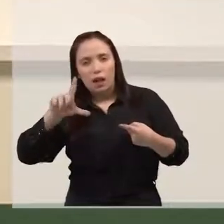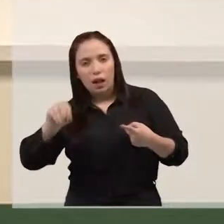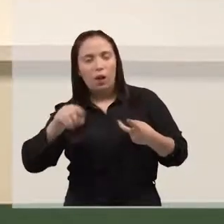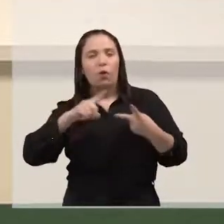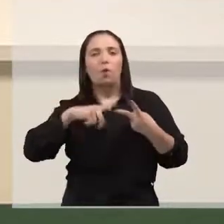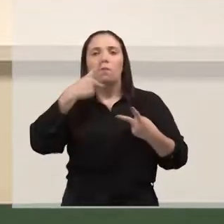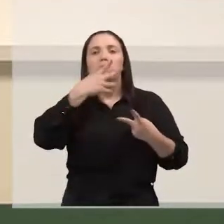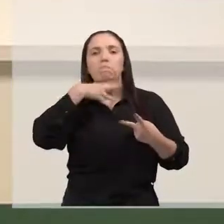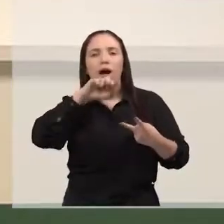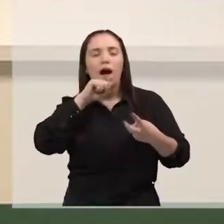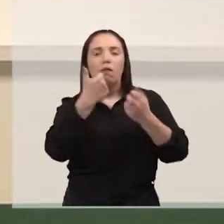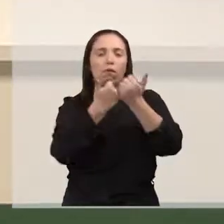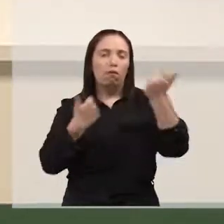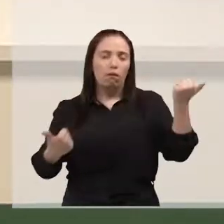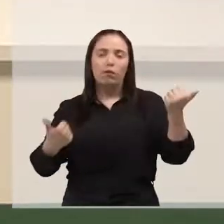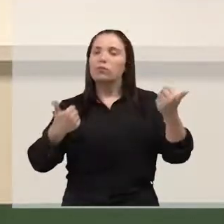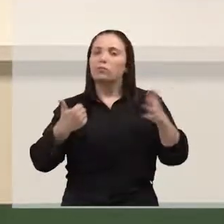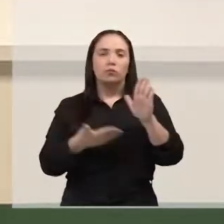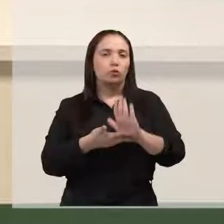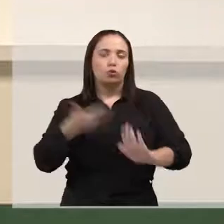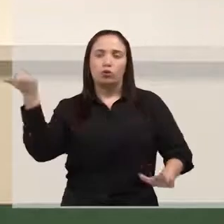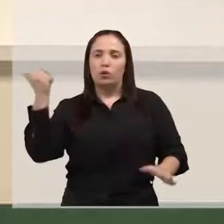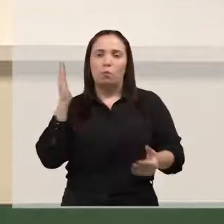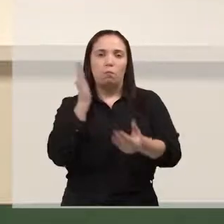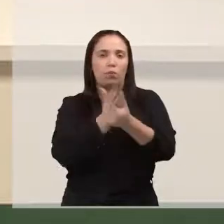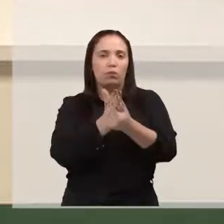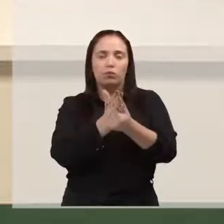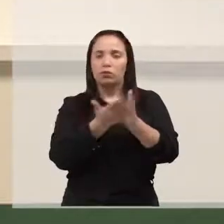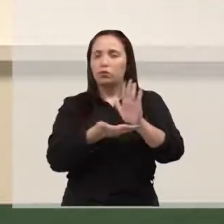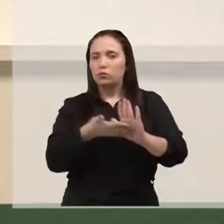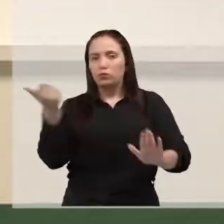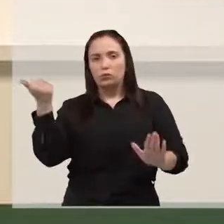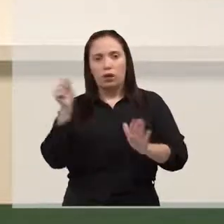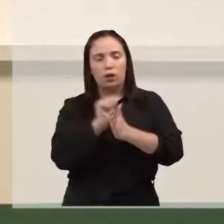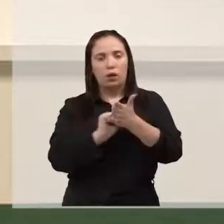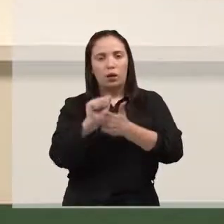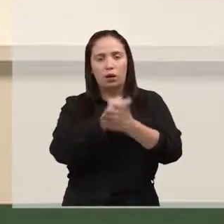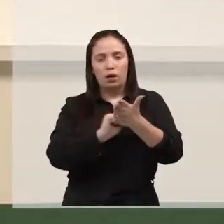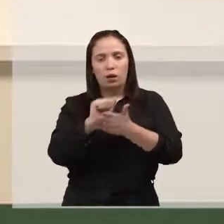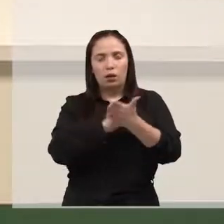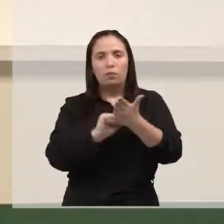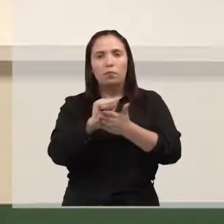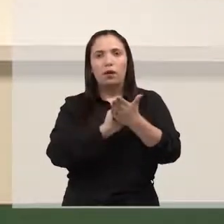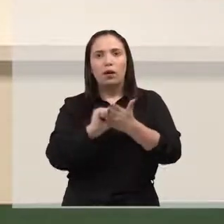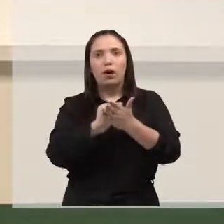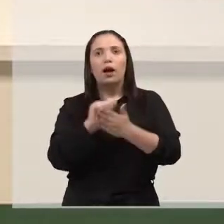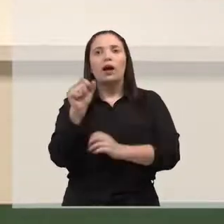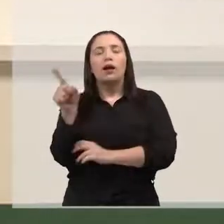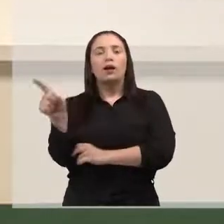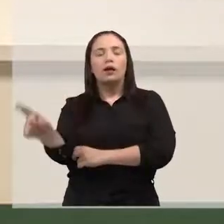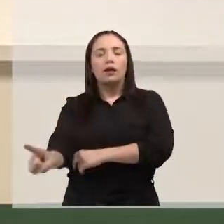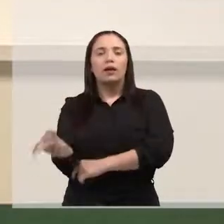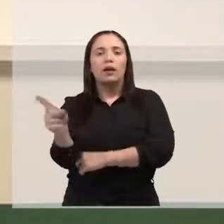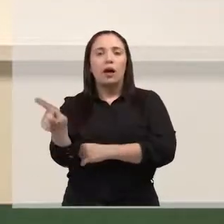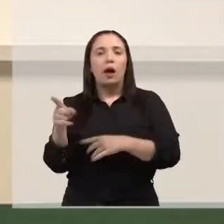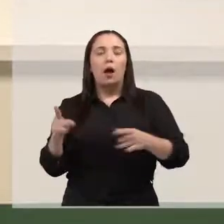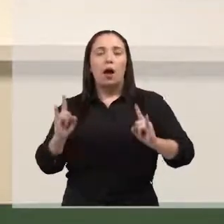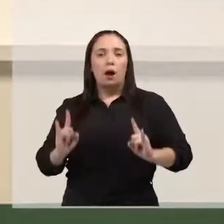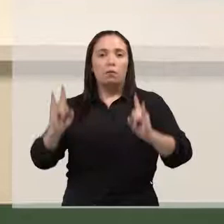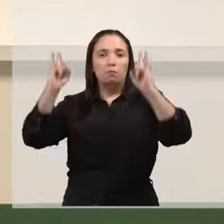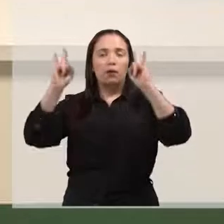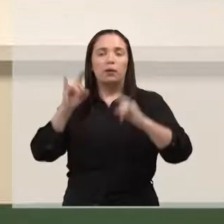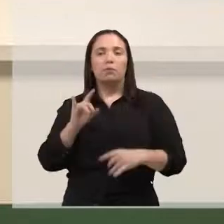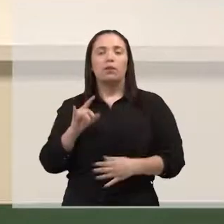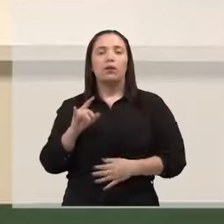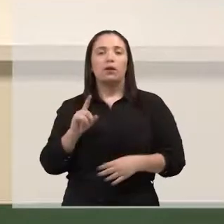dele não tem validade nenhuma. Fosse tirado do processo tanto do triplex, do sítio de Atibaia... Do triplex? Também. Não, do triplex não. Do